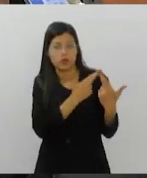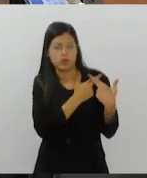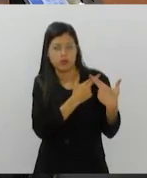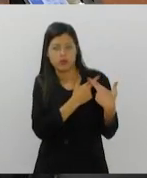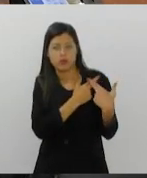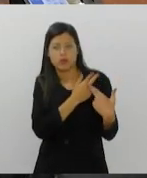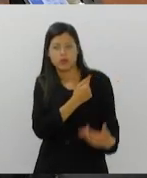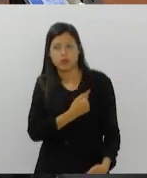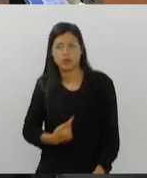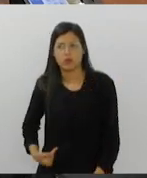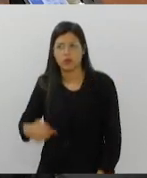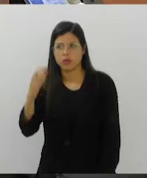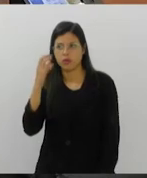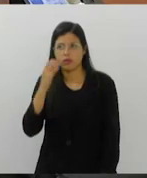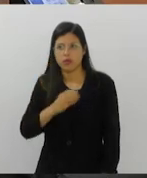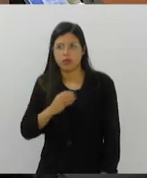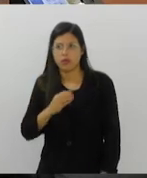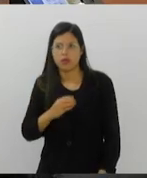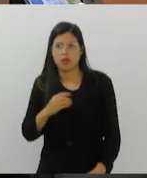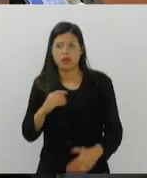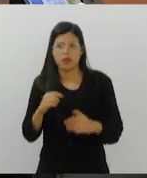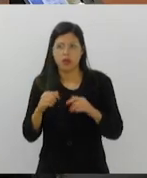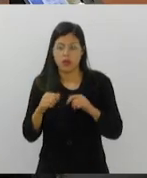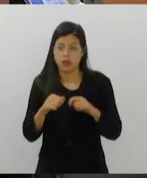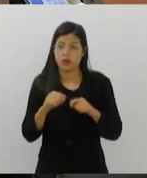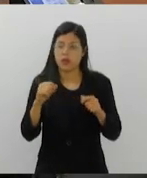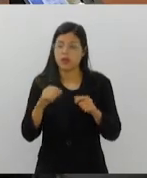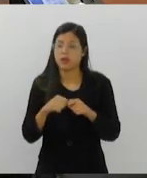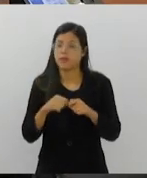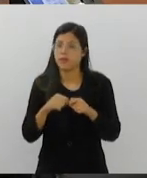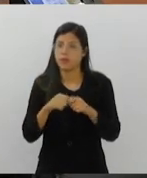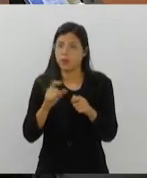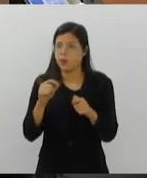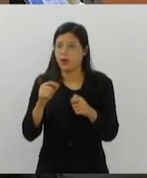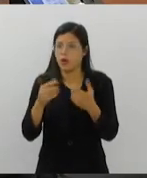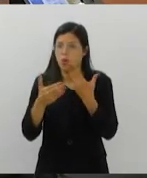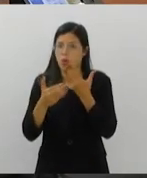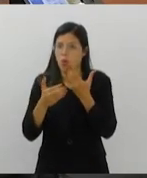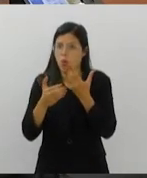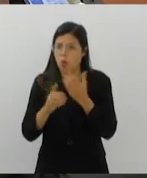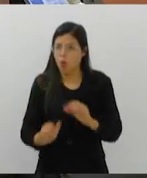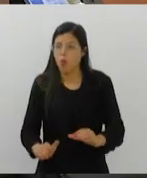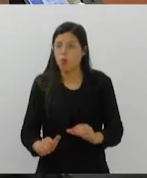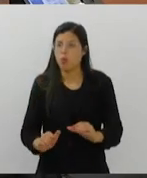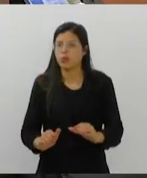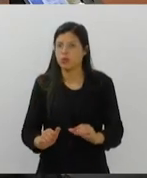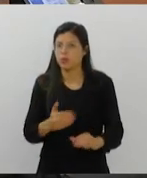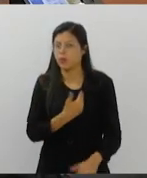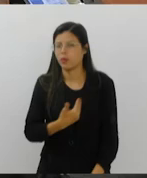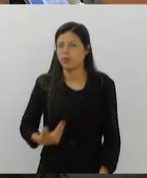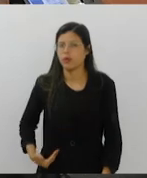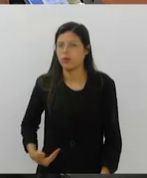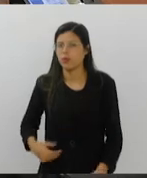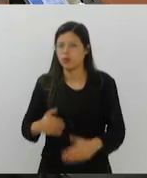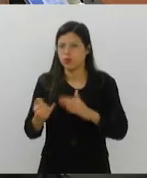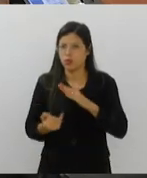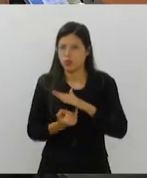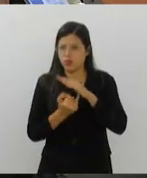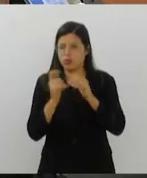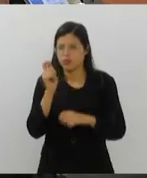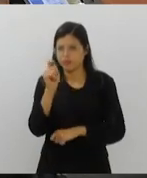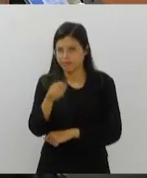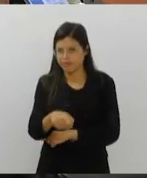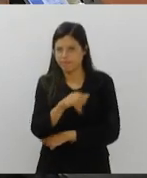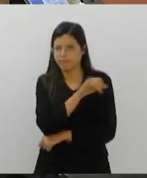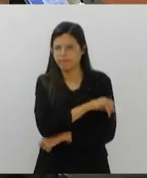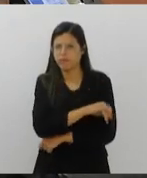Estado em preencher os cargos vagos em concurso público do Instituto de Pesca do Rio de Janeiro. Nós hoje